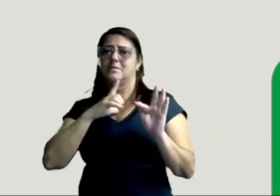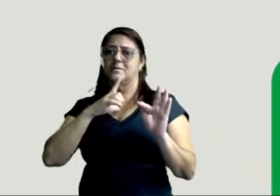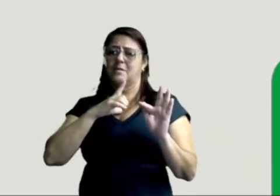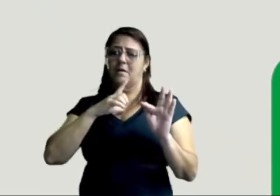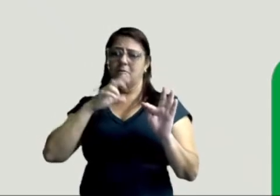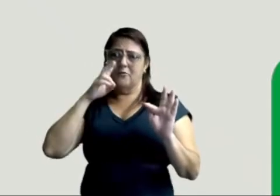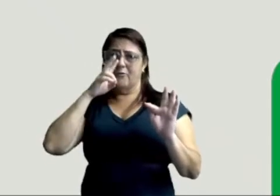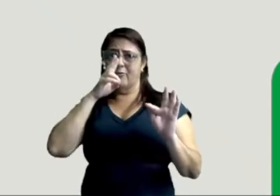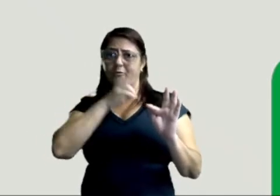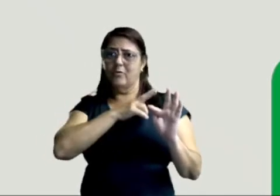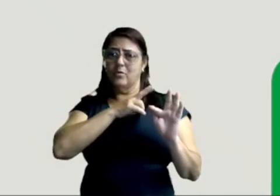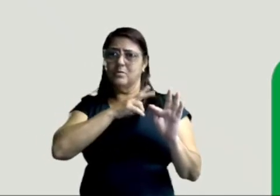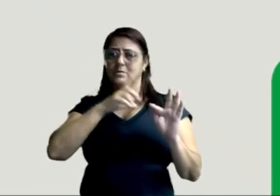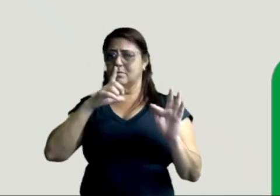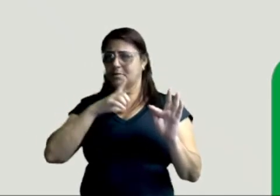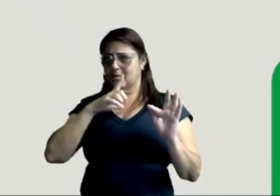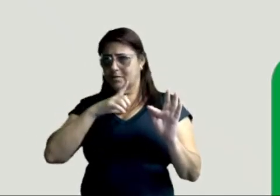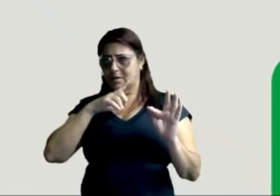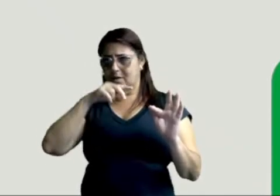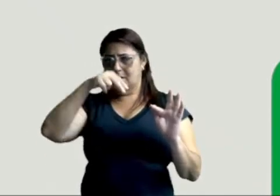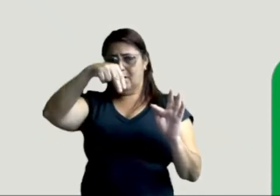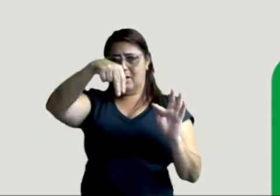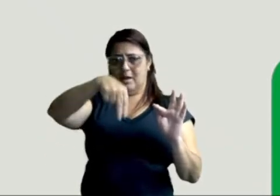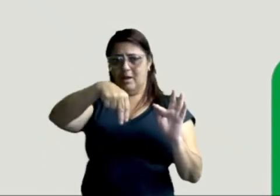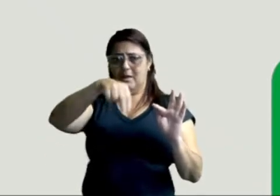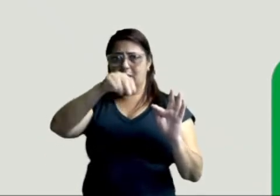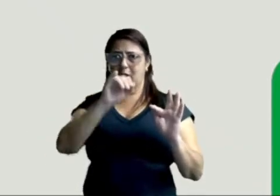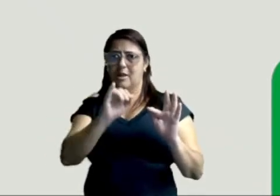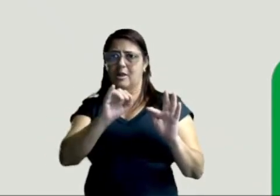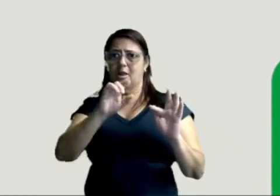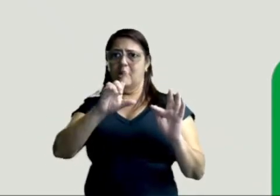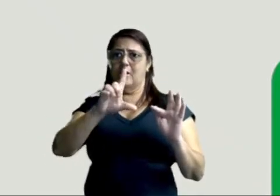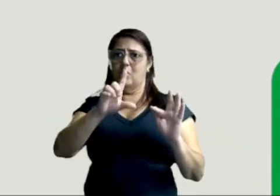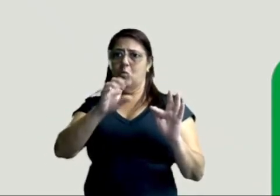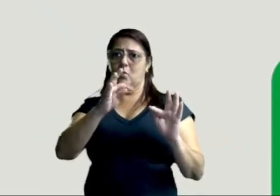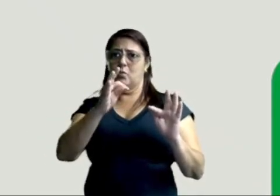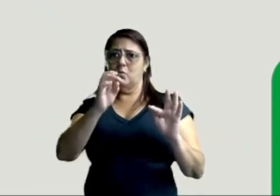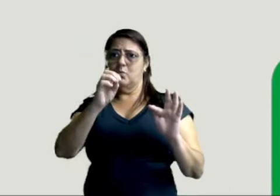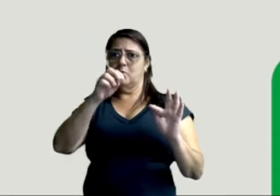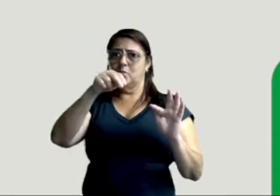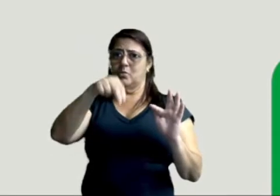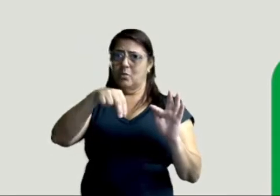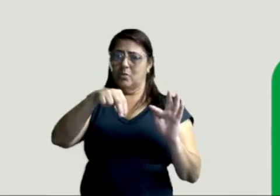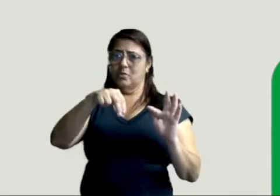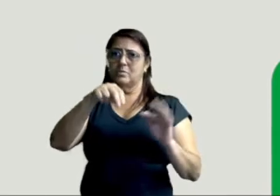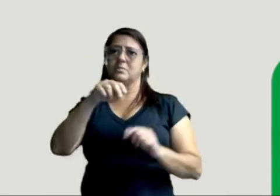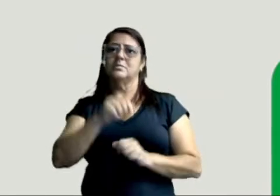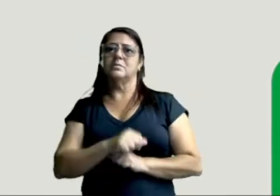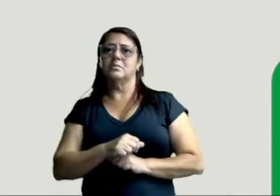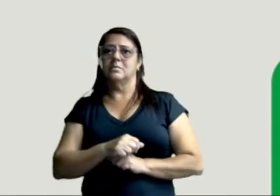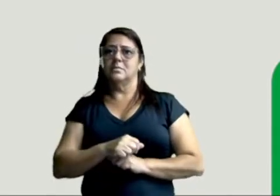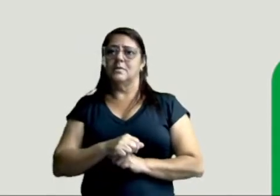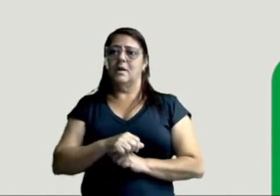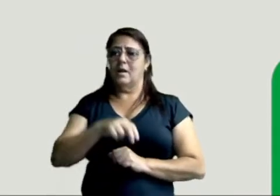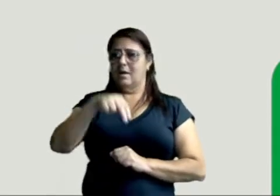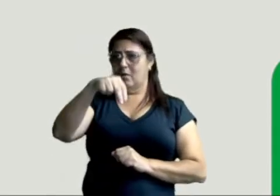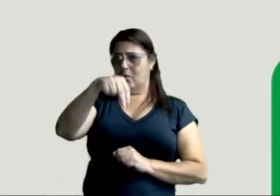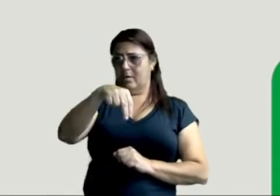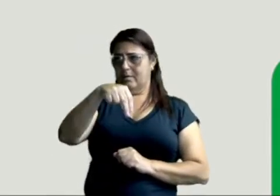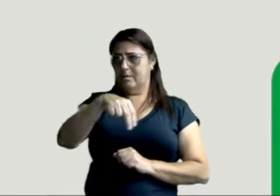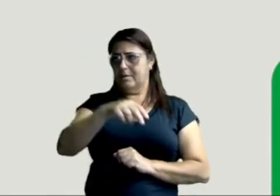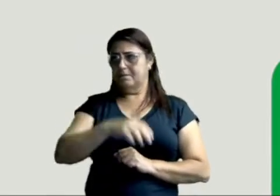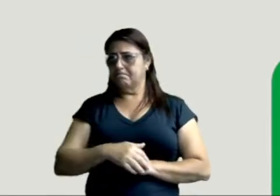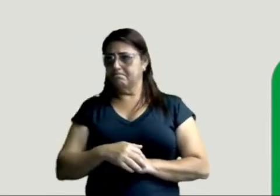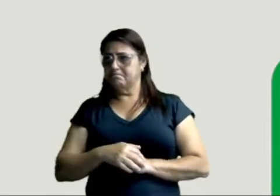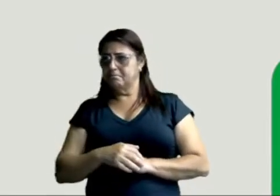força, ela é dada em Newton, tá? É um N, que simboliza Newton, tá bom? No sistema é SI. E o